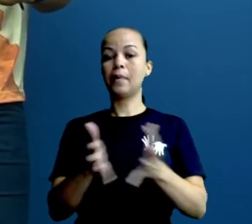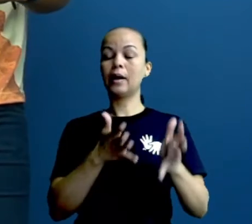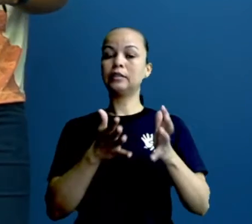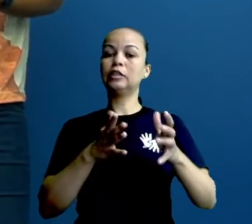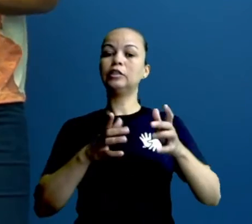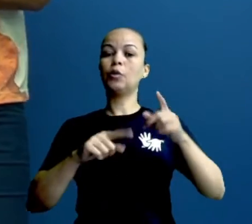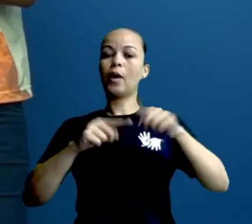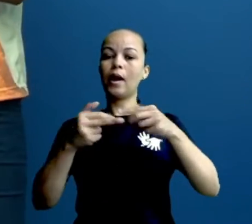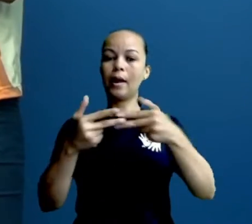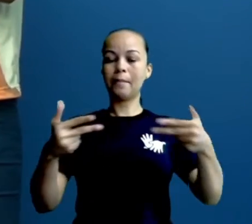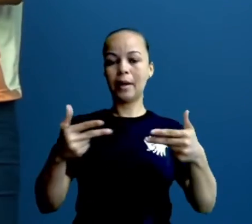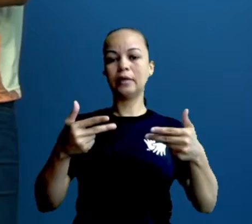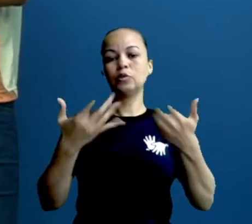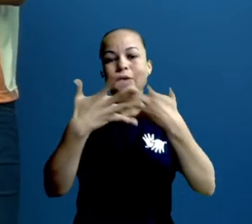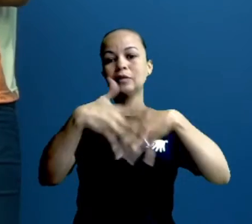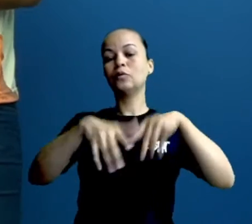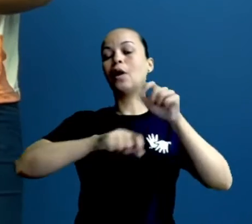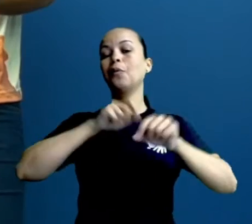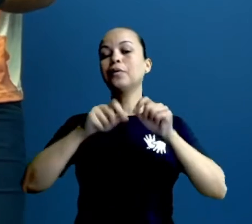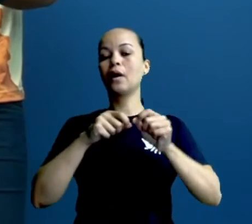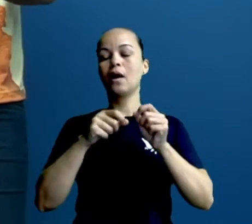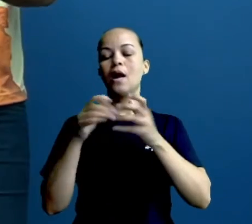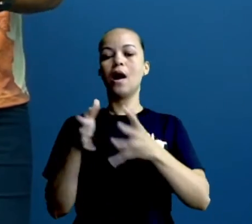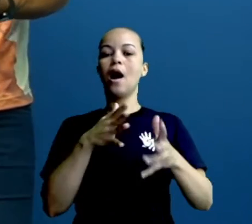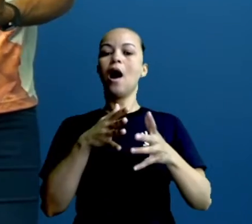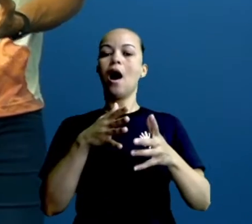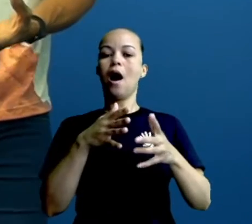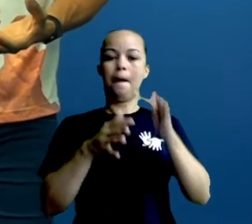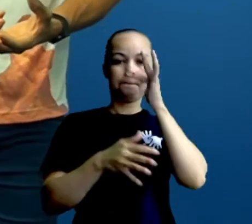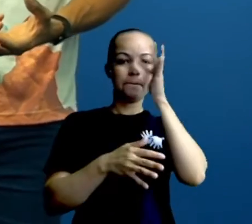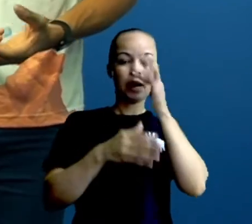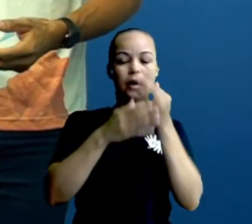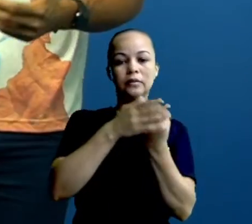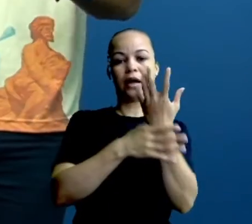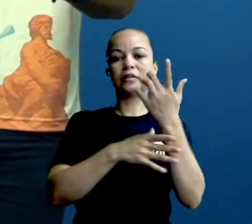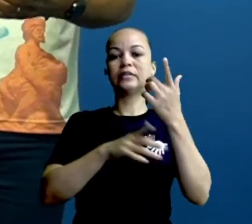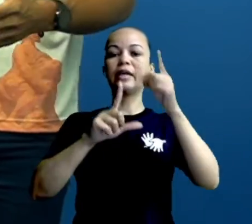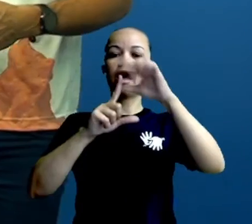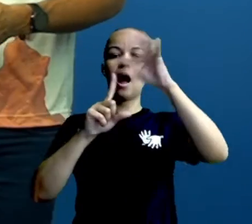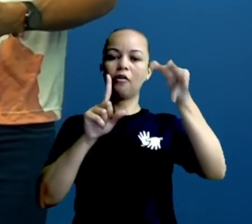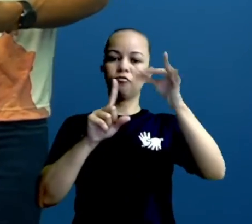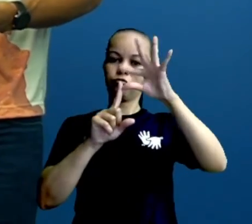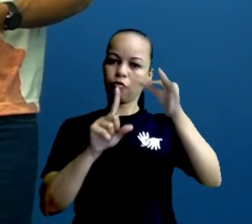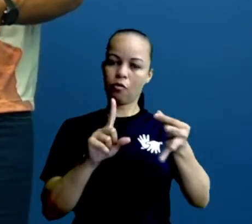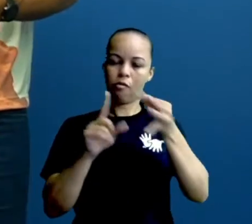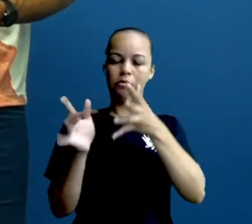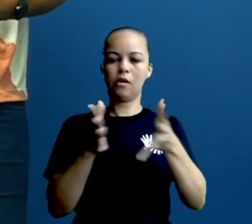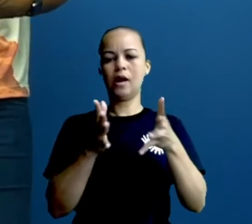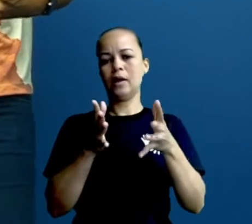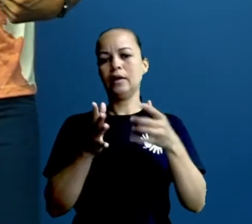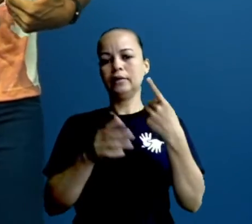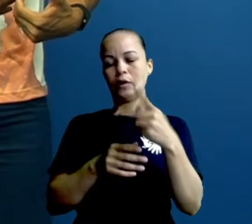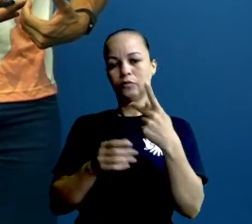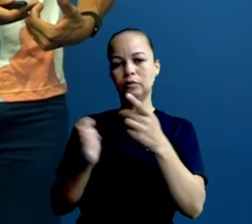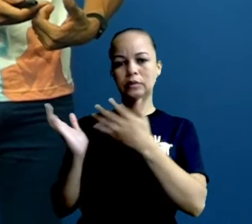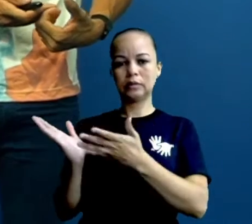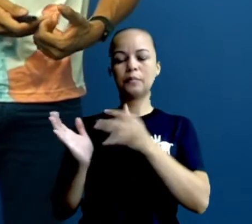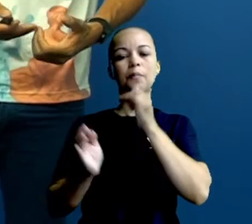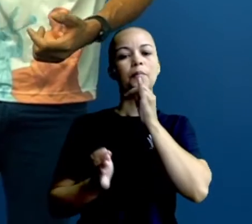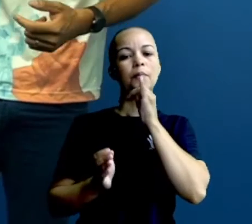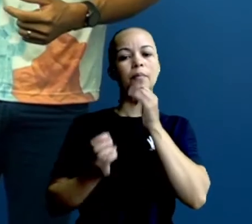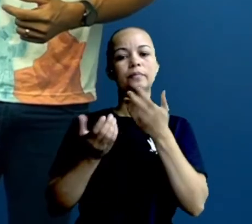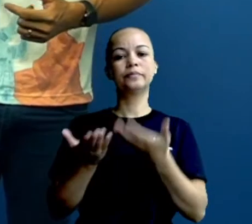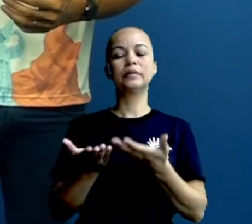um elemento natural aí que seria a planta, que seria a folha da planta, tá certo? E um exemplo de droga semissintética que nós